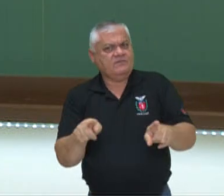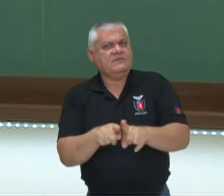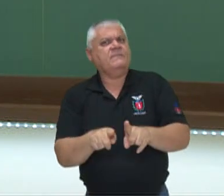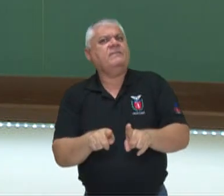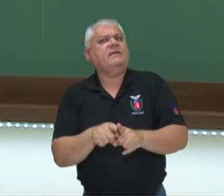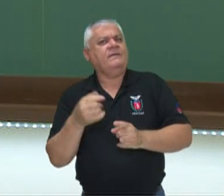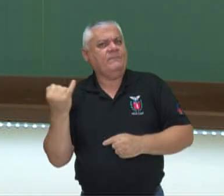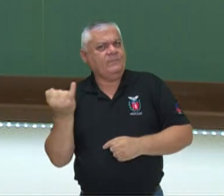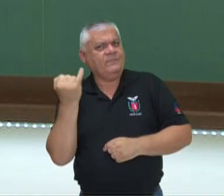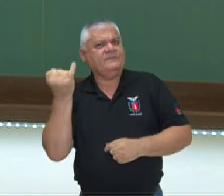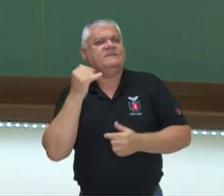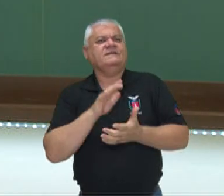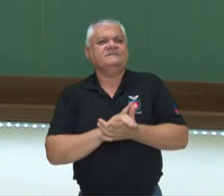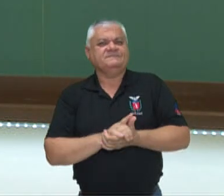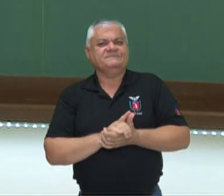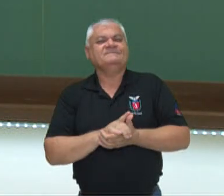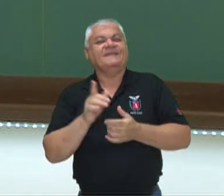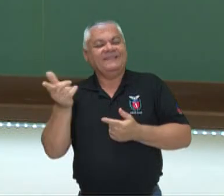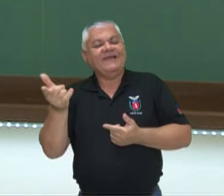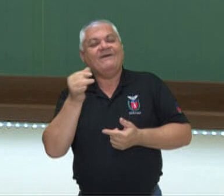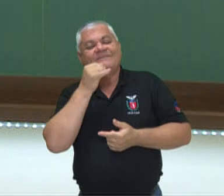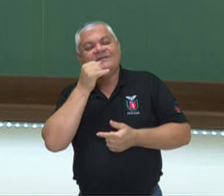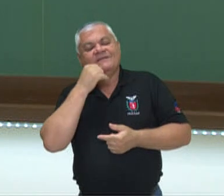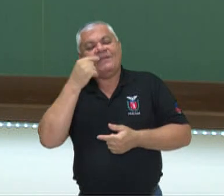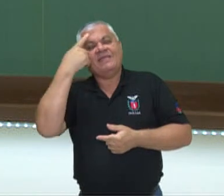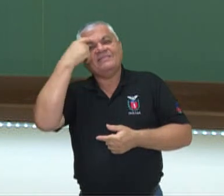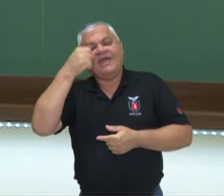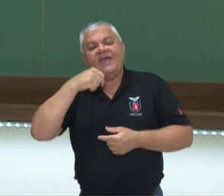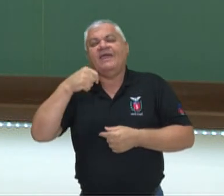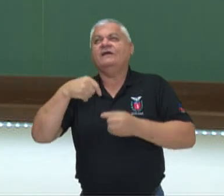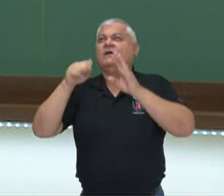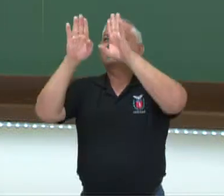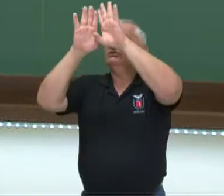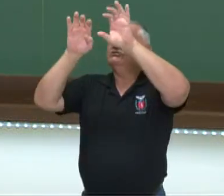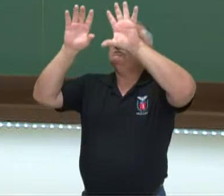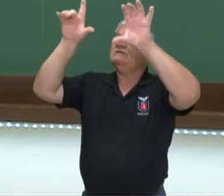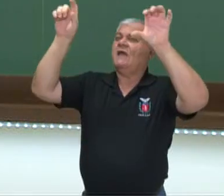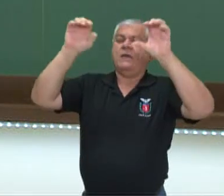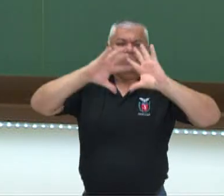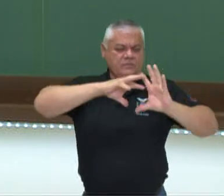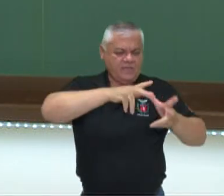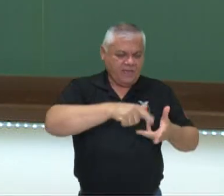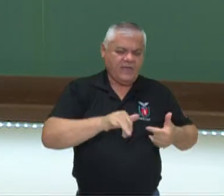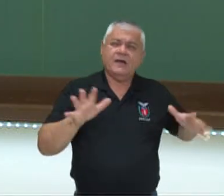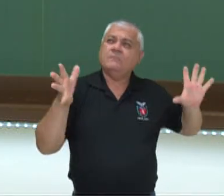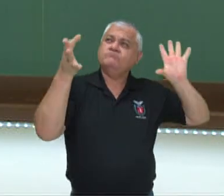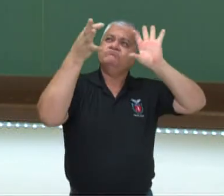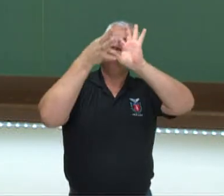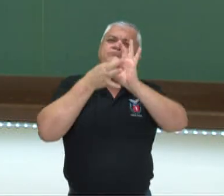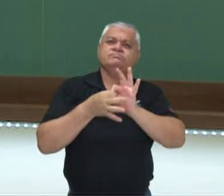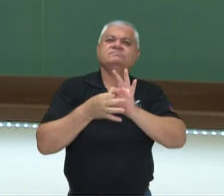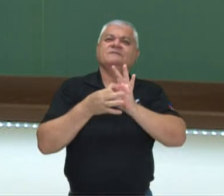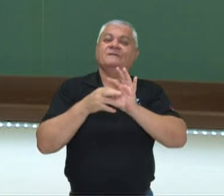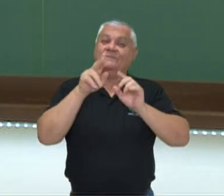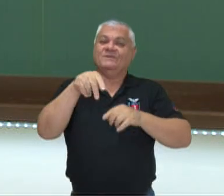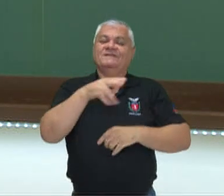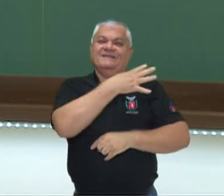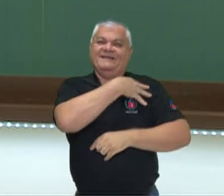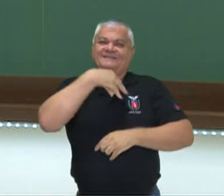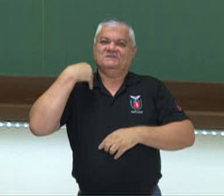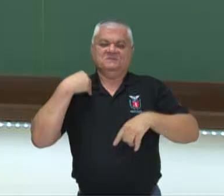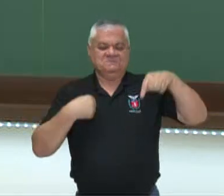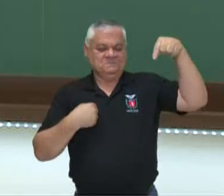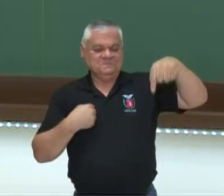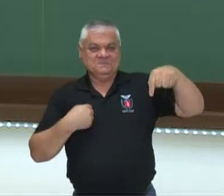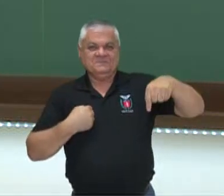era necessário trazer as ideias do céu à terra, por isso que ele aparece apontando para baixo.